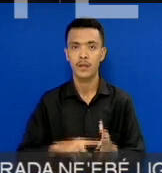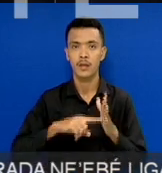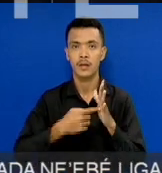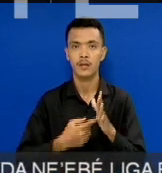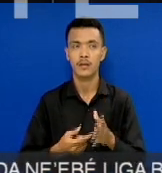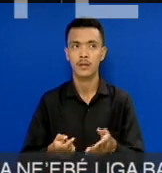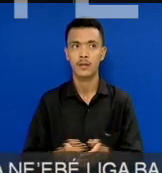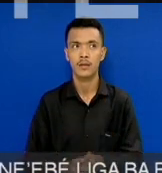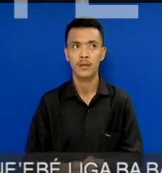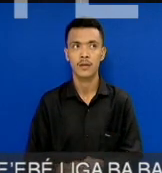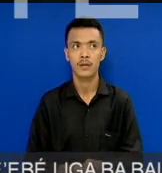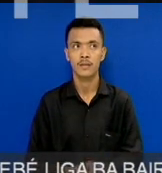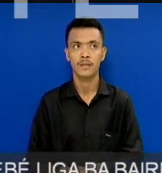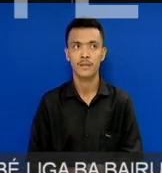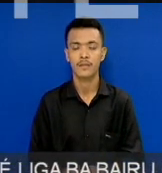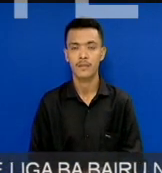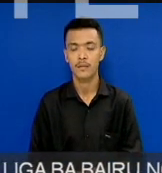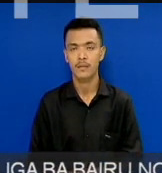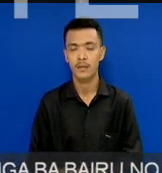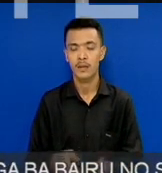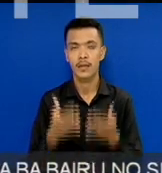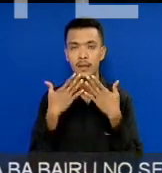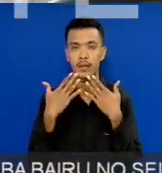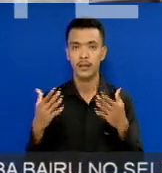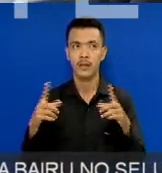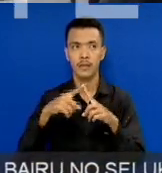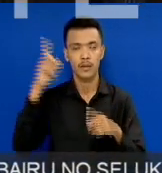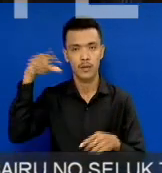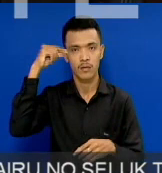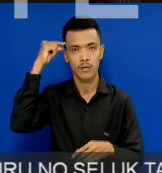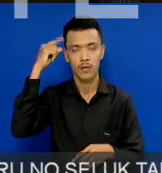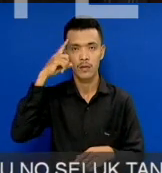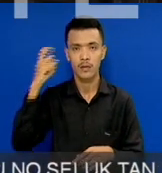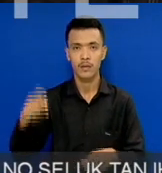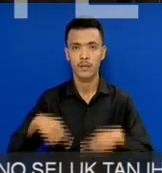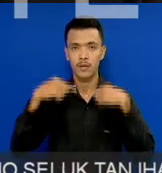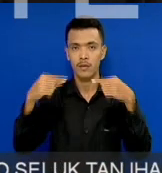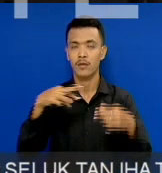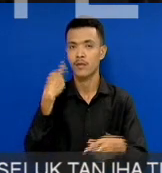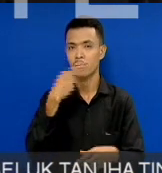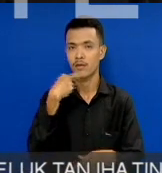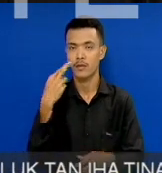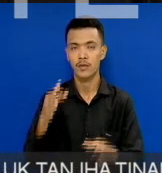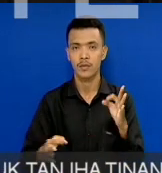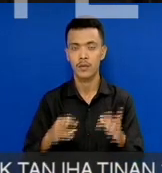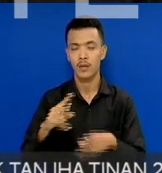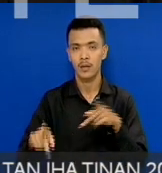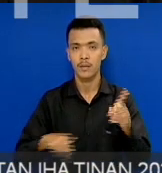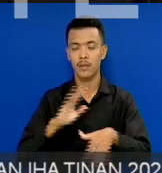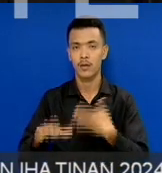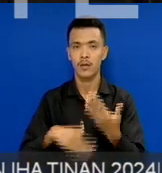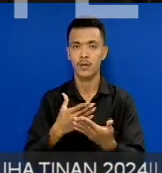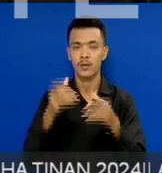ahu. Consumidor Charlie Mamang Gutarres agradece ba governo. Tamba fo ona subsidi fos nune ema hodo bela sosa